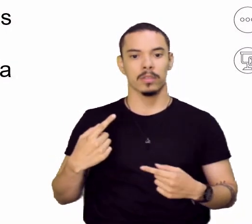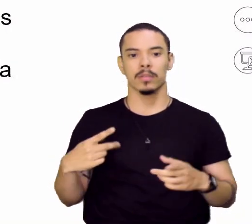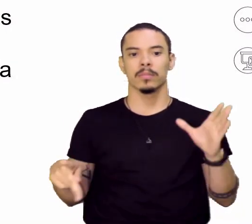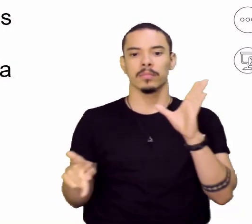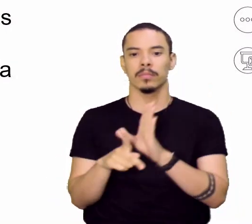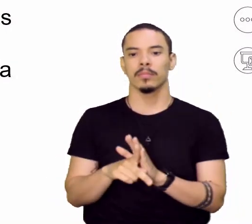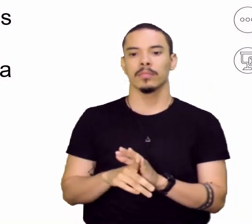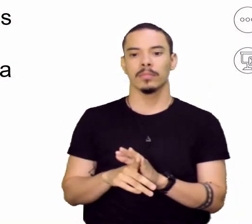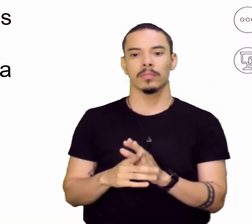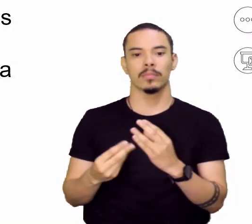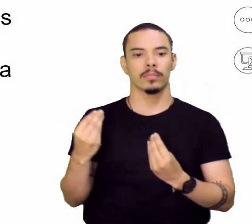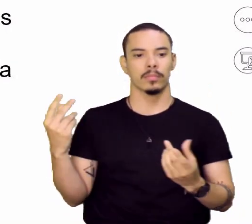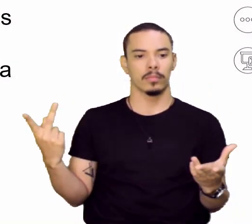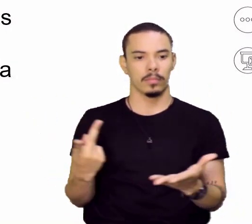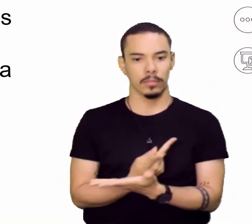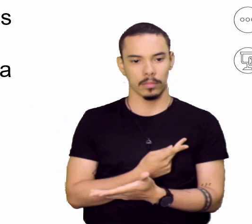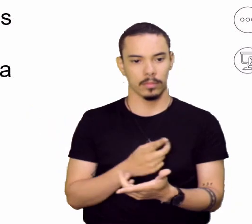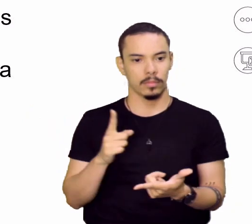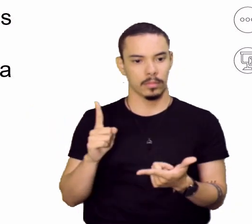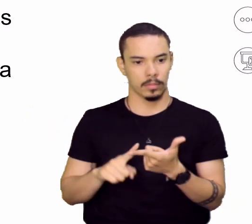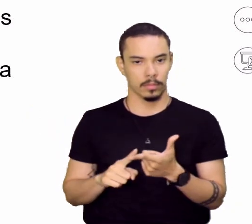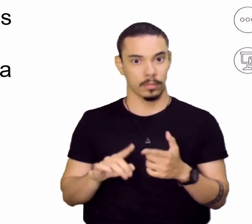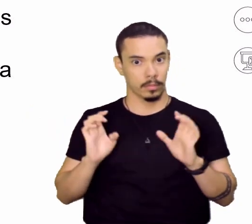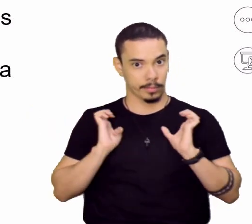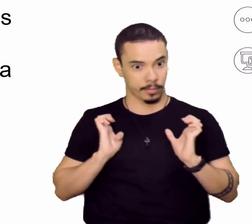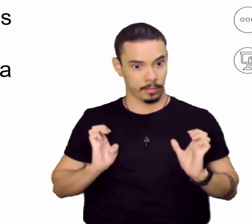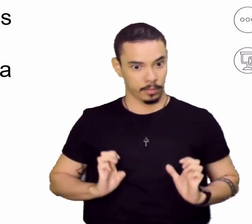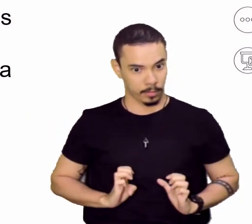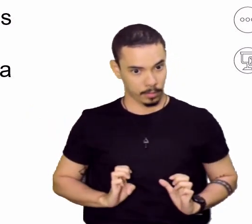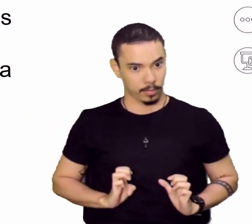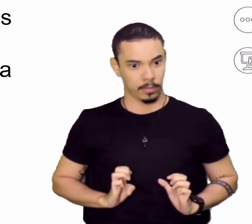organização da polis. Ou B, de ética,